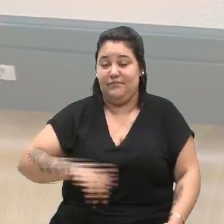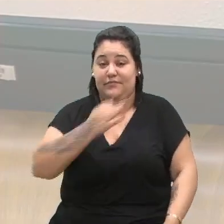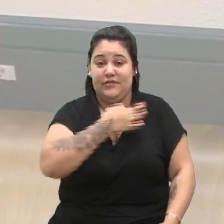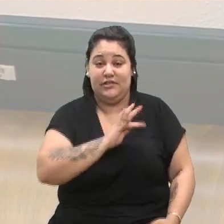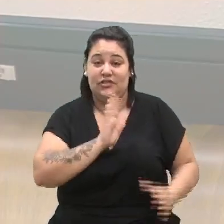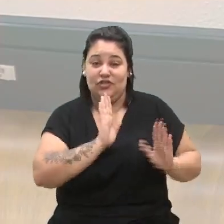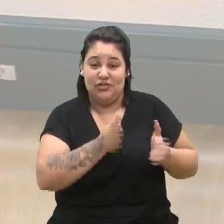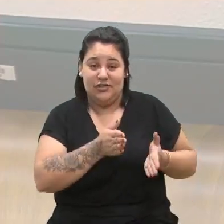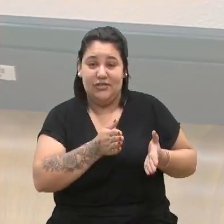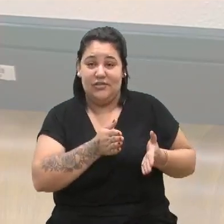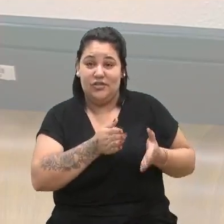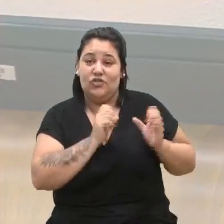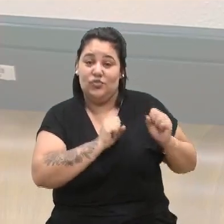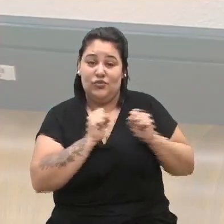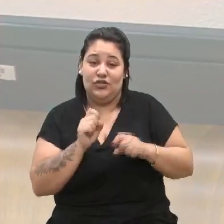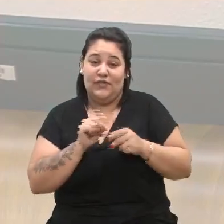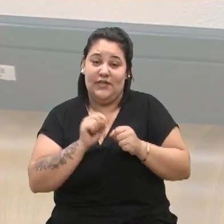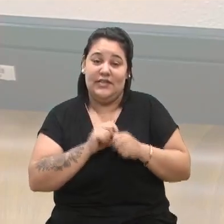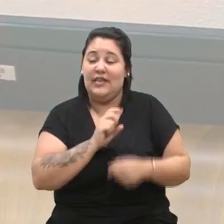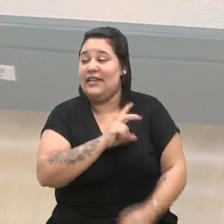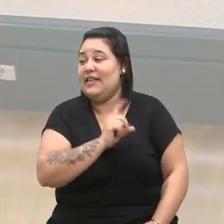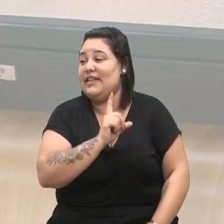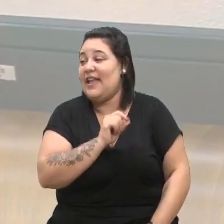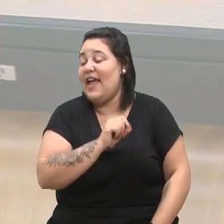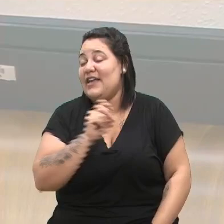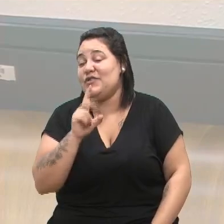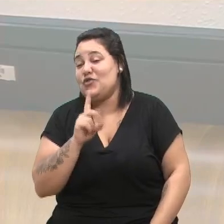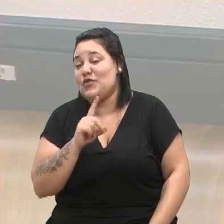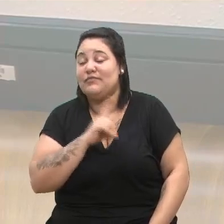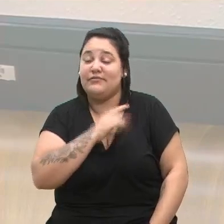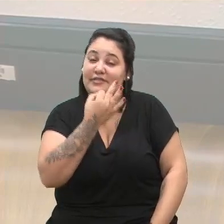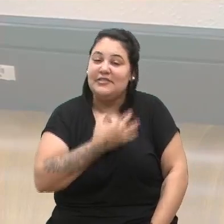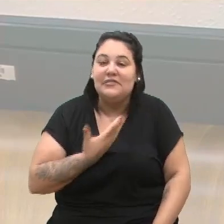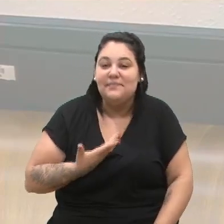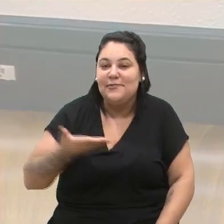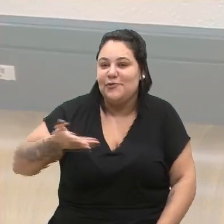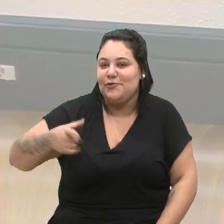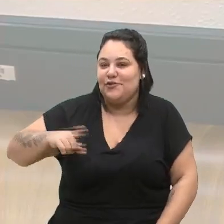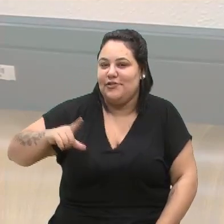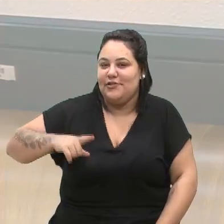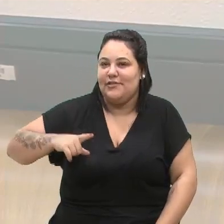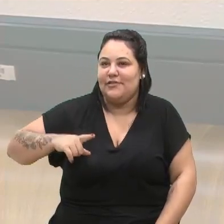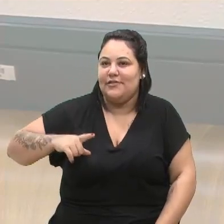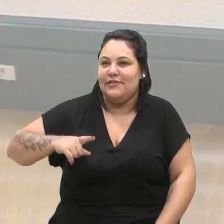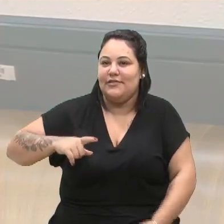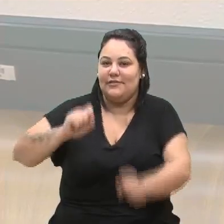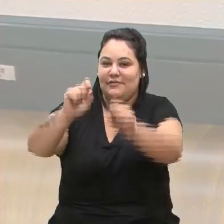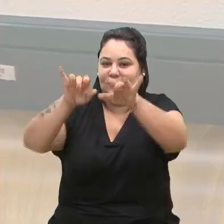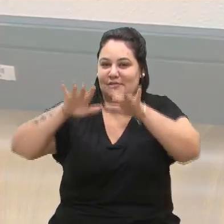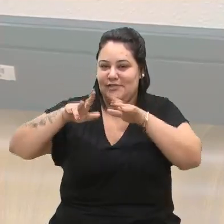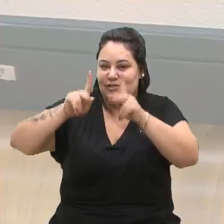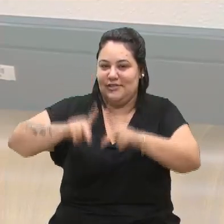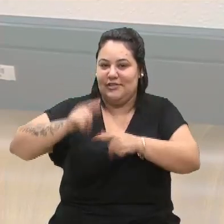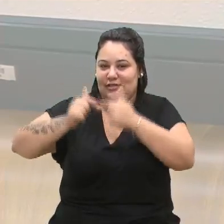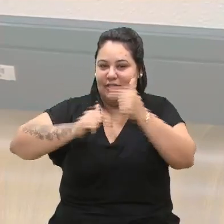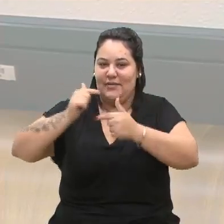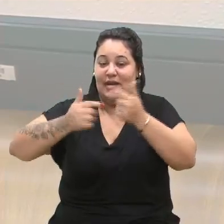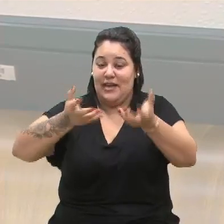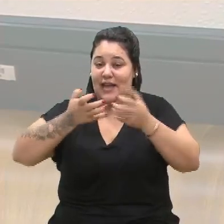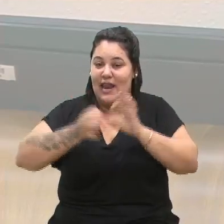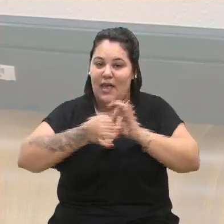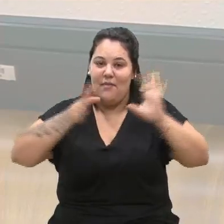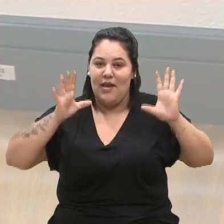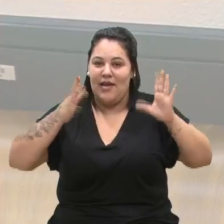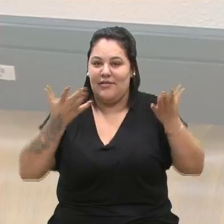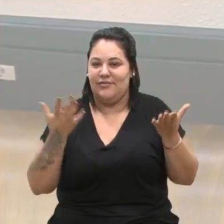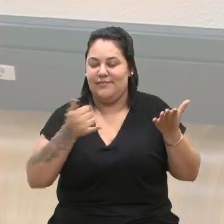ficaríamos aqui fazendo 10, 12, tenho certeza absoluta. Sim. E hoje veio uma categoria aqui que trabalha e que quer liberdade. Infelizmente